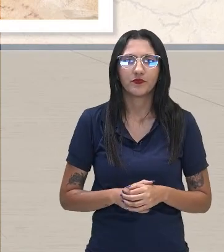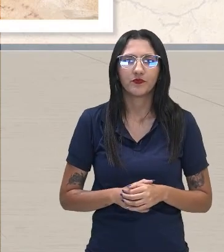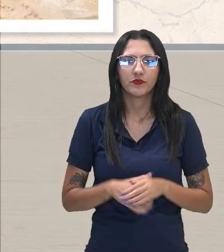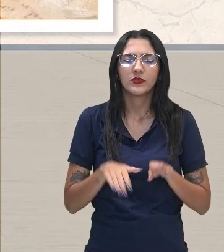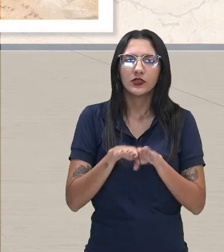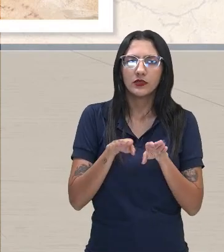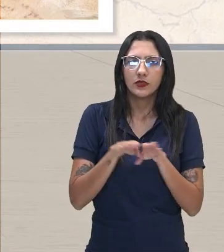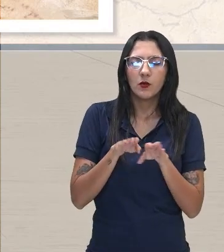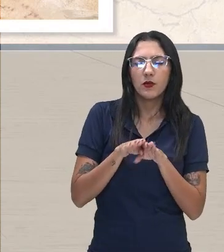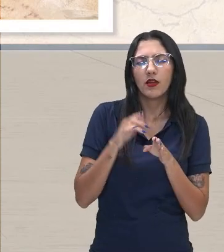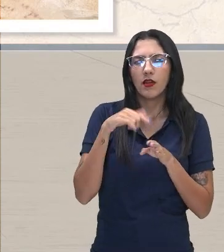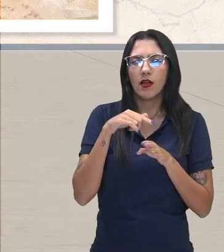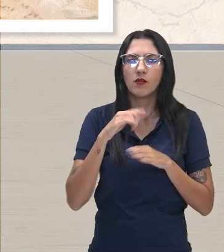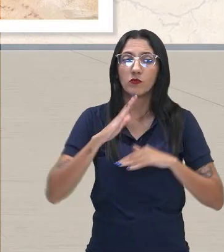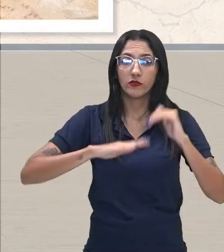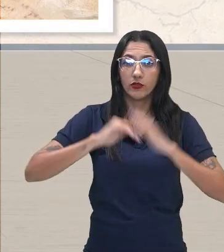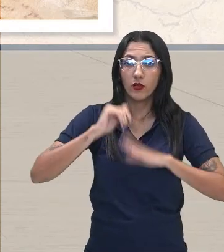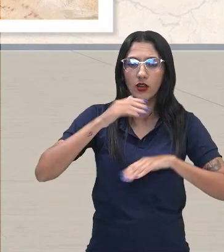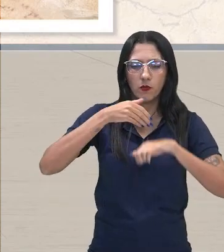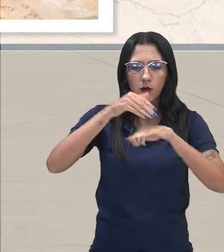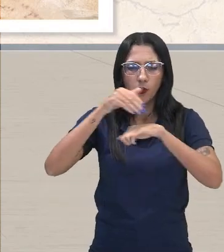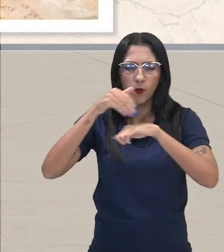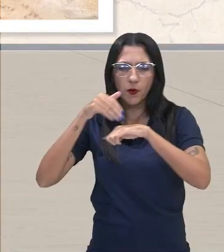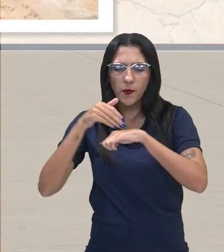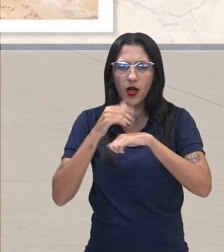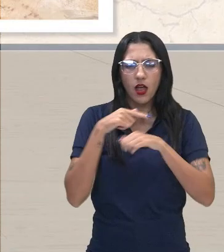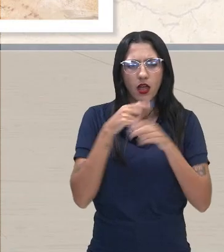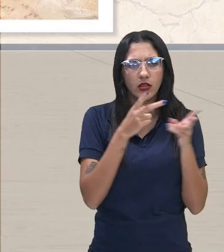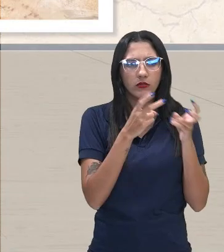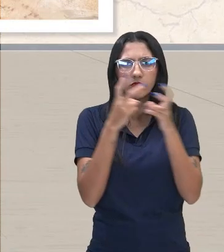pinturas têm entre 14 e